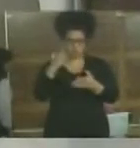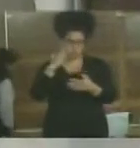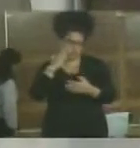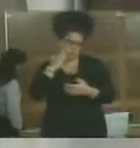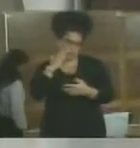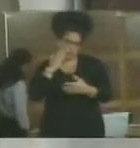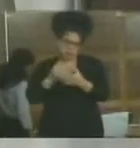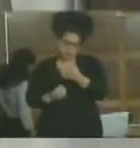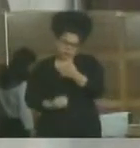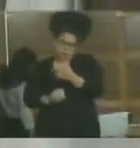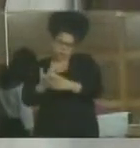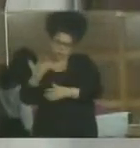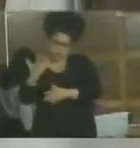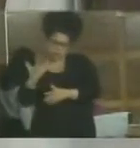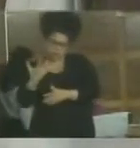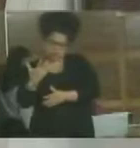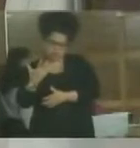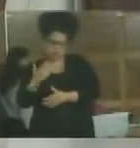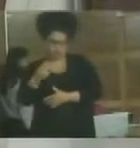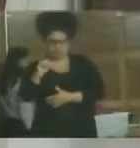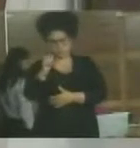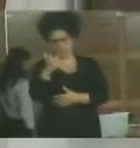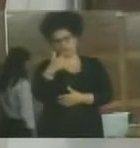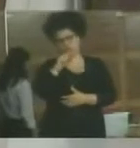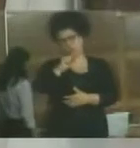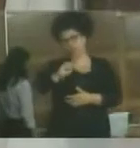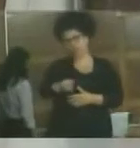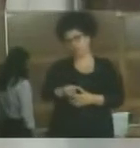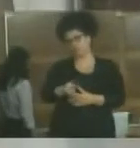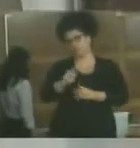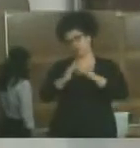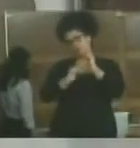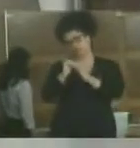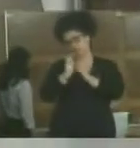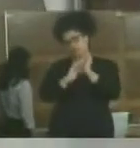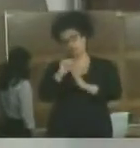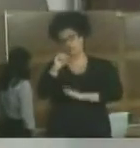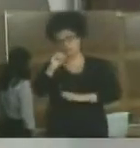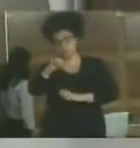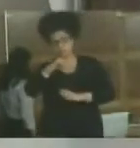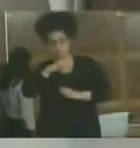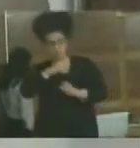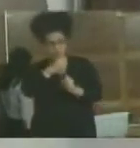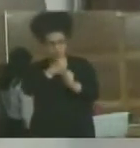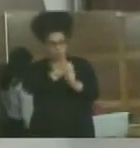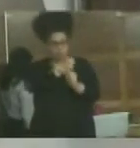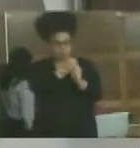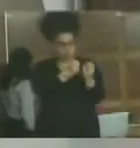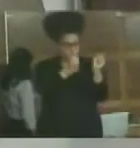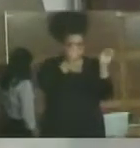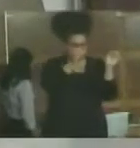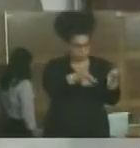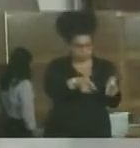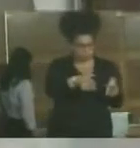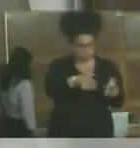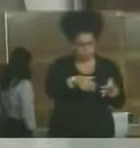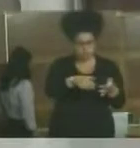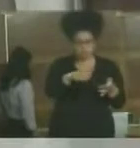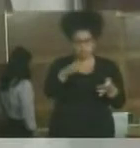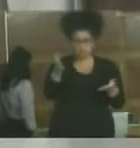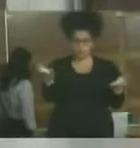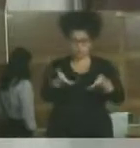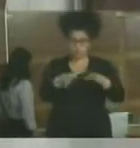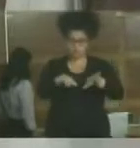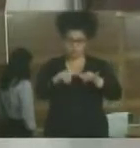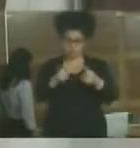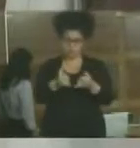ali diretamente 12 mil empregos. Se tiver obra no pátio, porque o Brasfel hoje, o estaleiro, ele